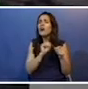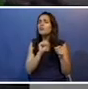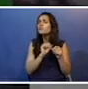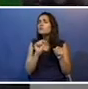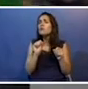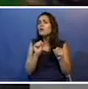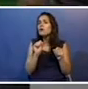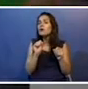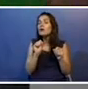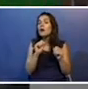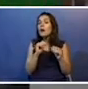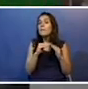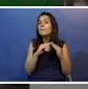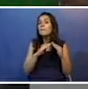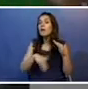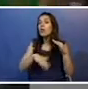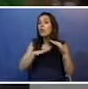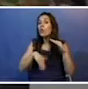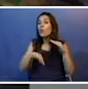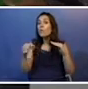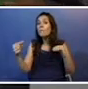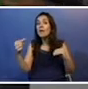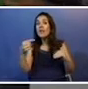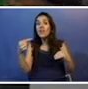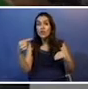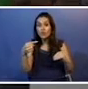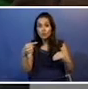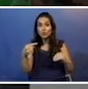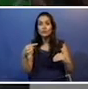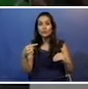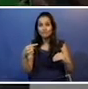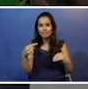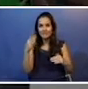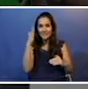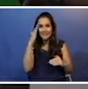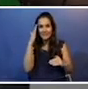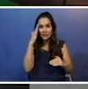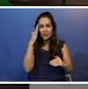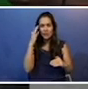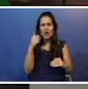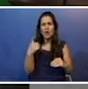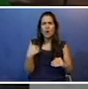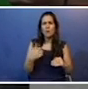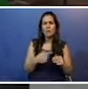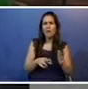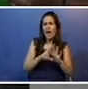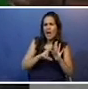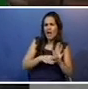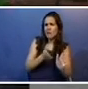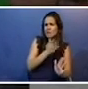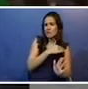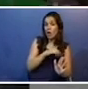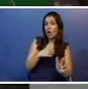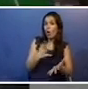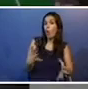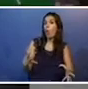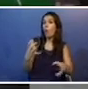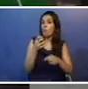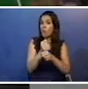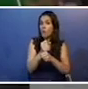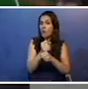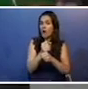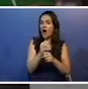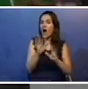os valores, ou seja, na regrinha passada, nós estávamos somando para compor o número. Agora, nós